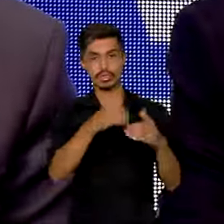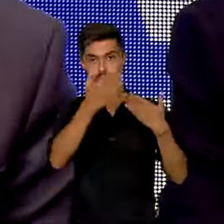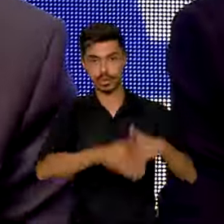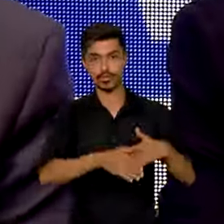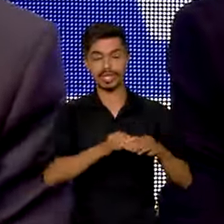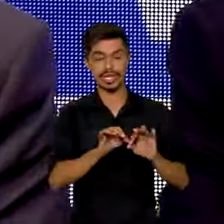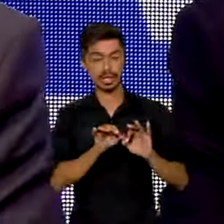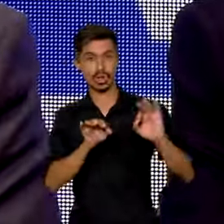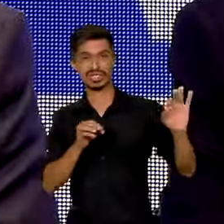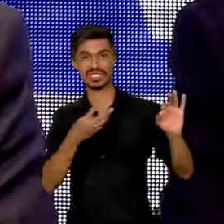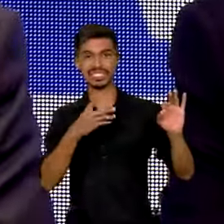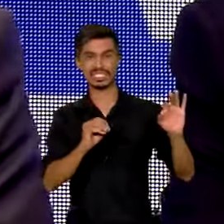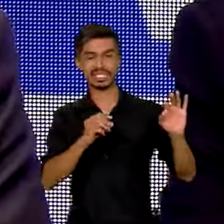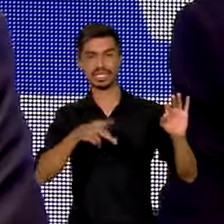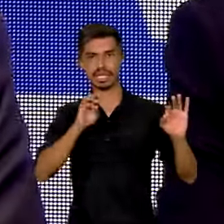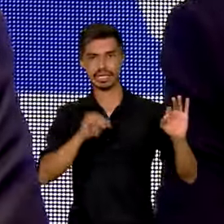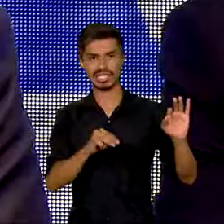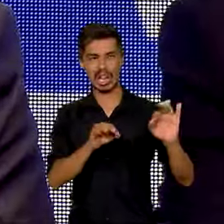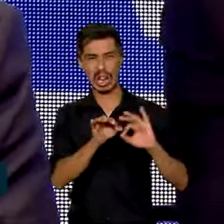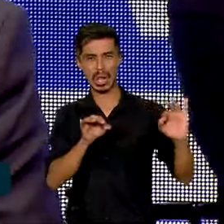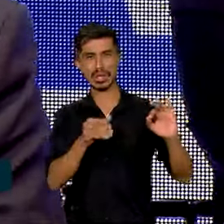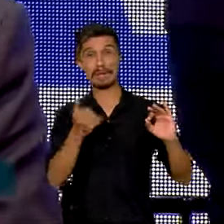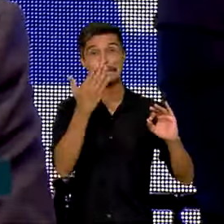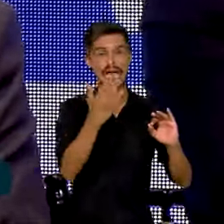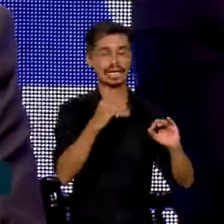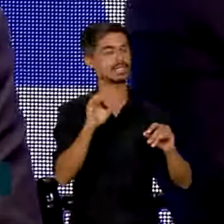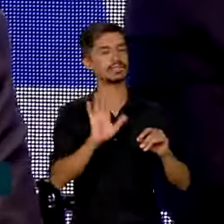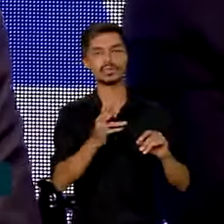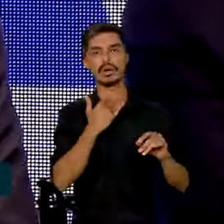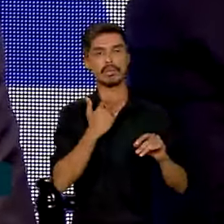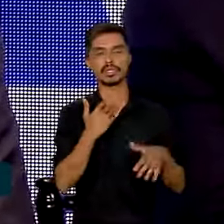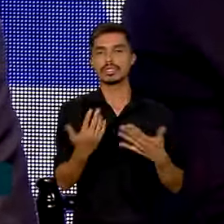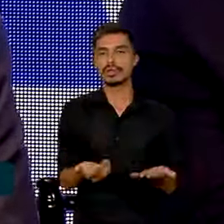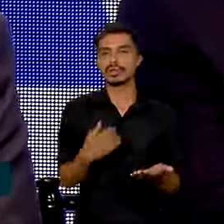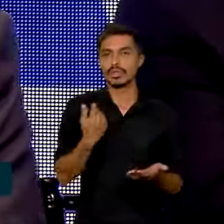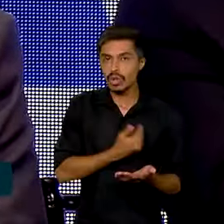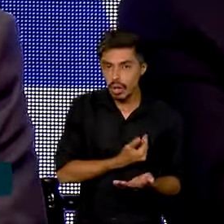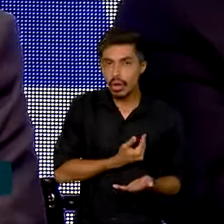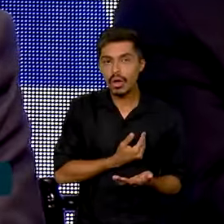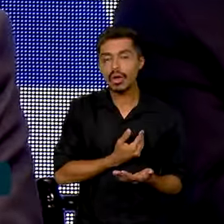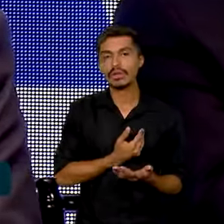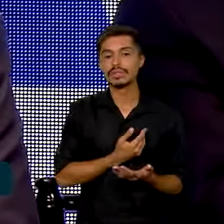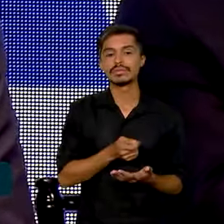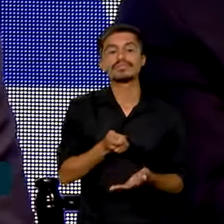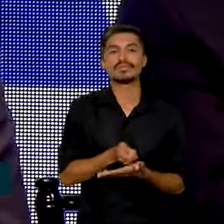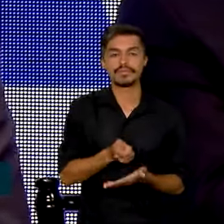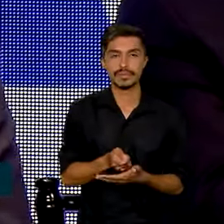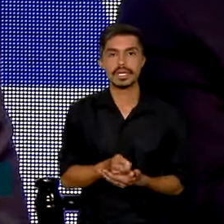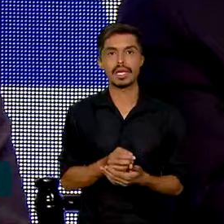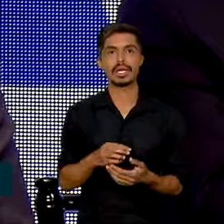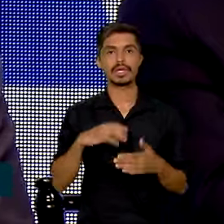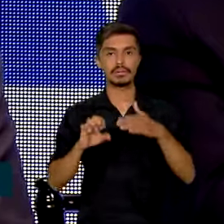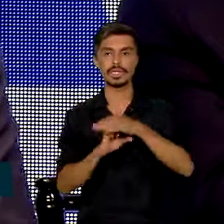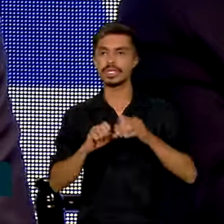além de 30 quilômetros do local onde ele mora. Então, o que nós vamos garantir, e a empresa já se